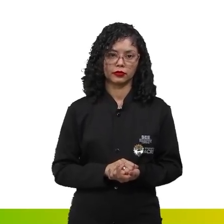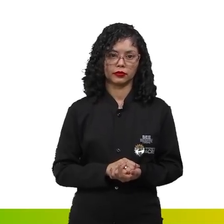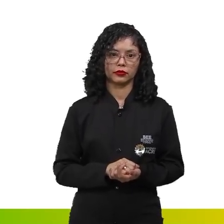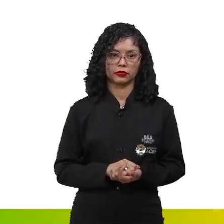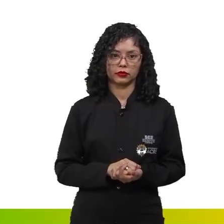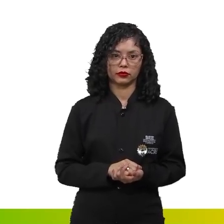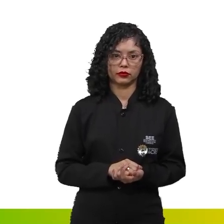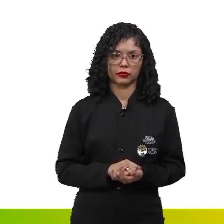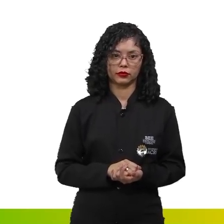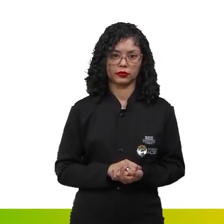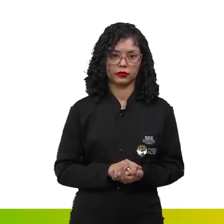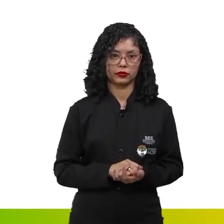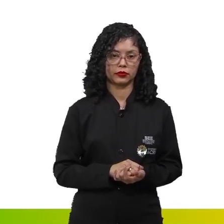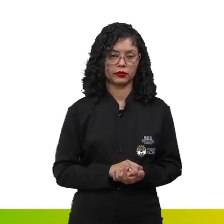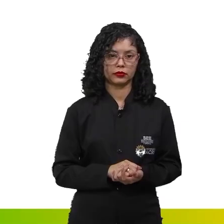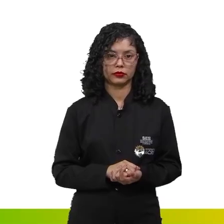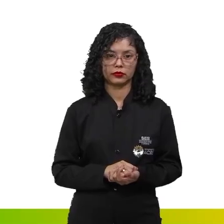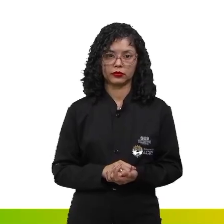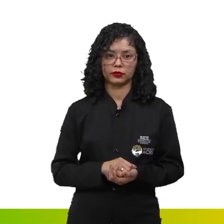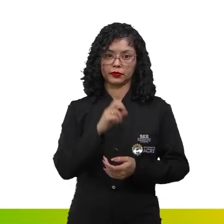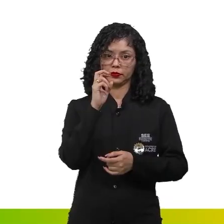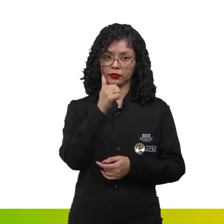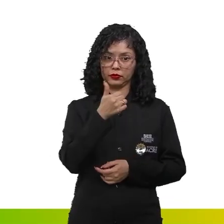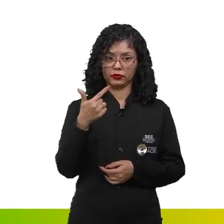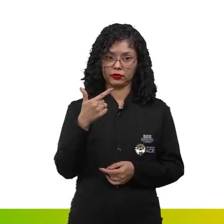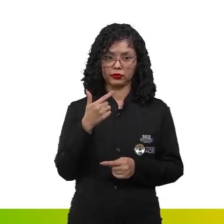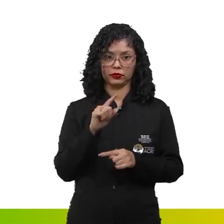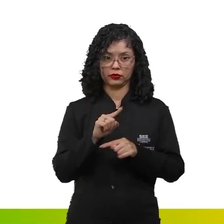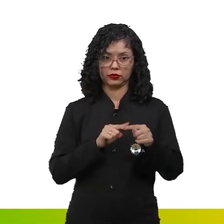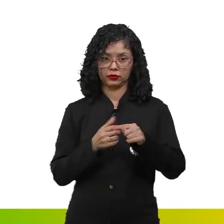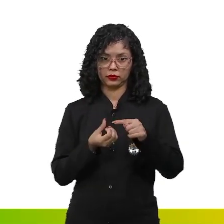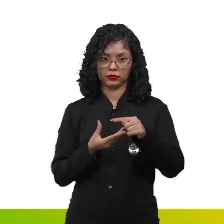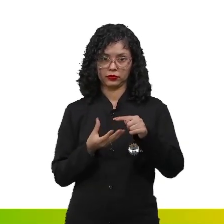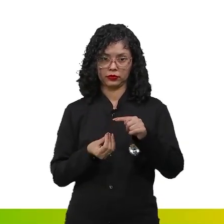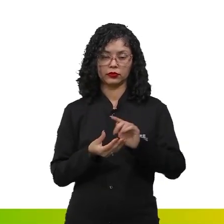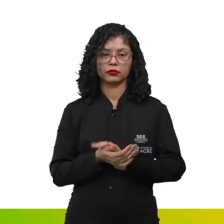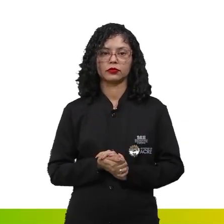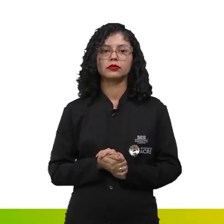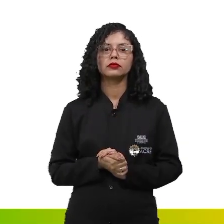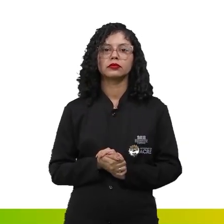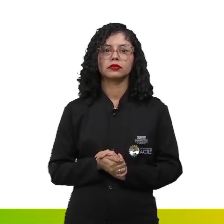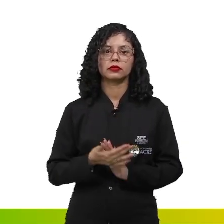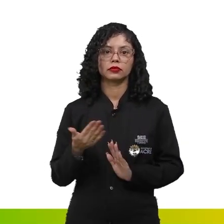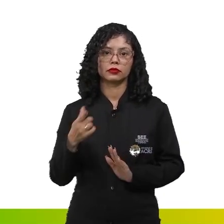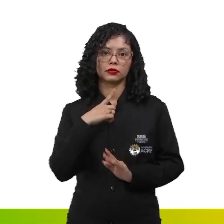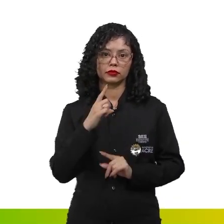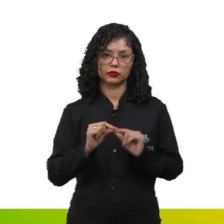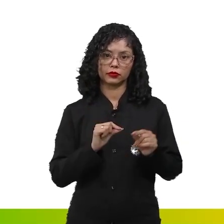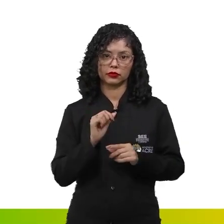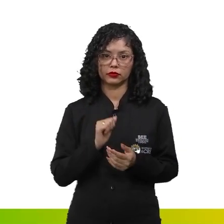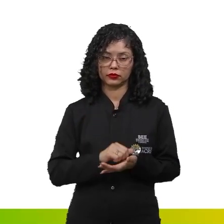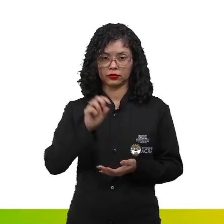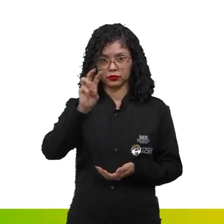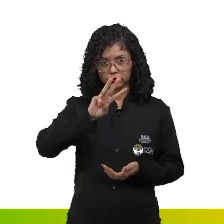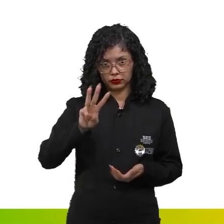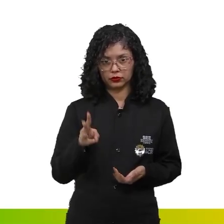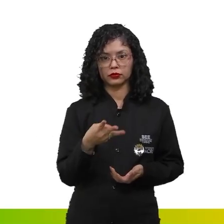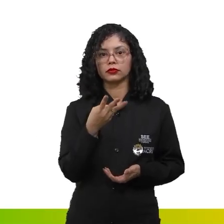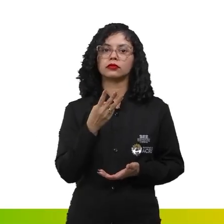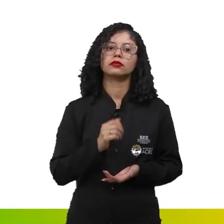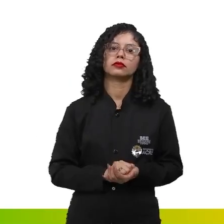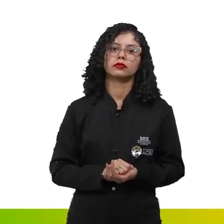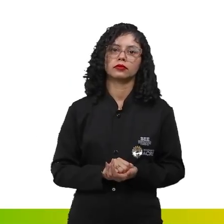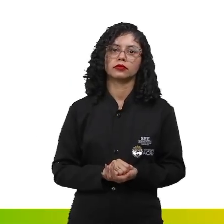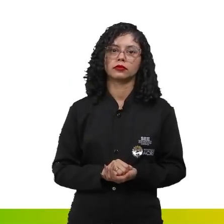Então, 3 mais 4, 7, mais 5, 12. 12 sobre 60. Então, nós vamos ter 3.000